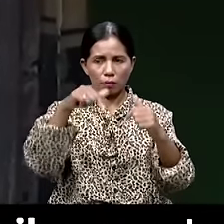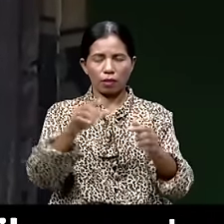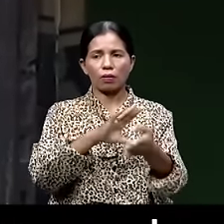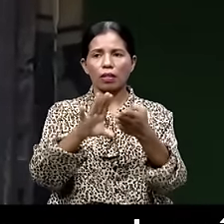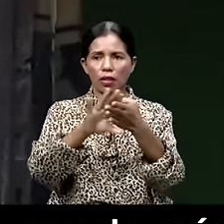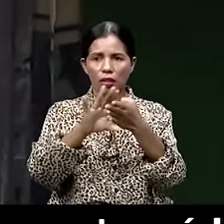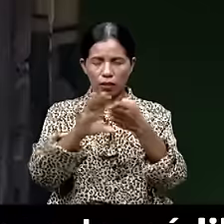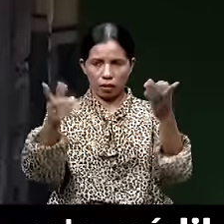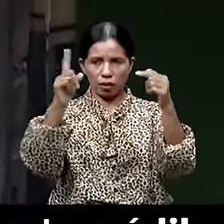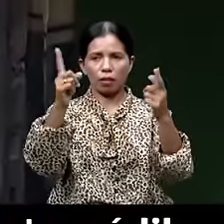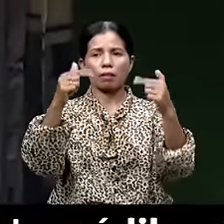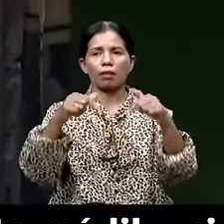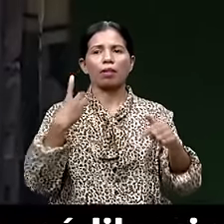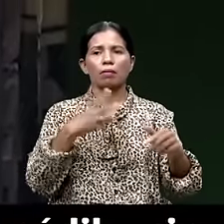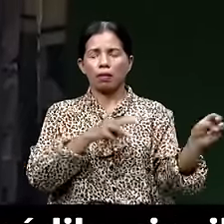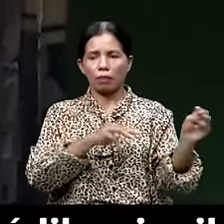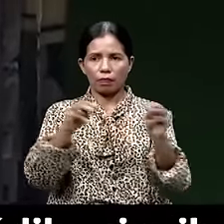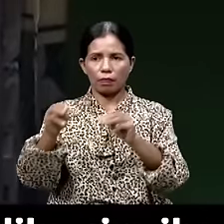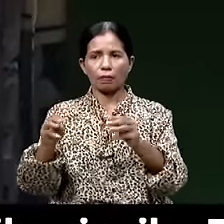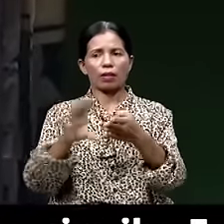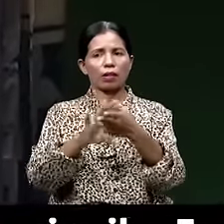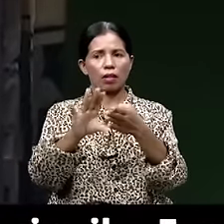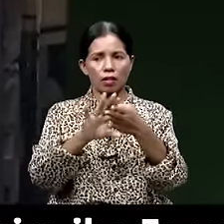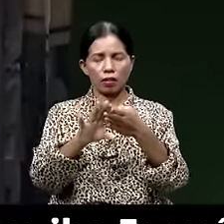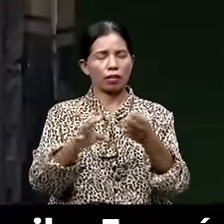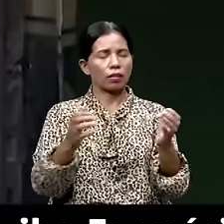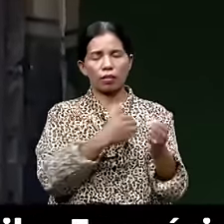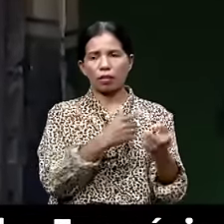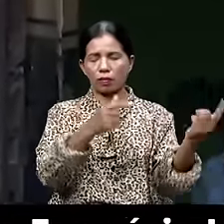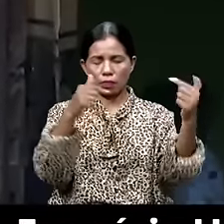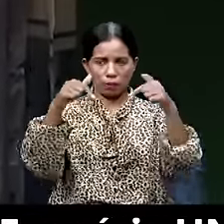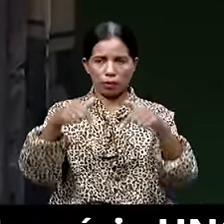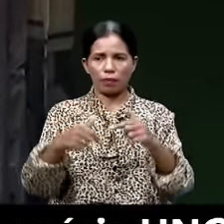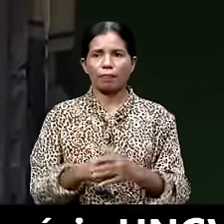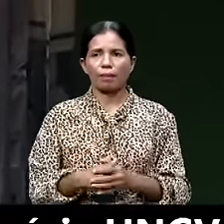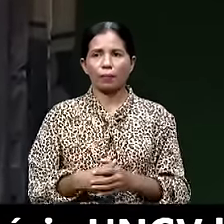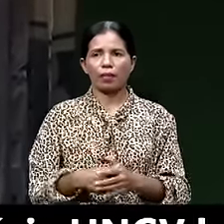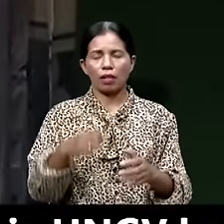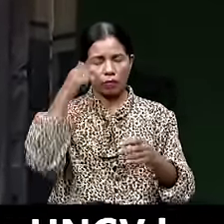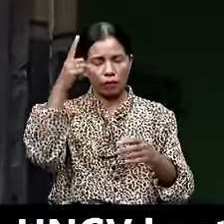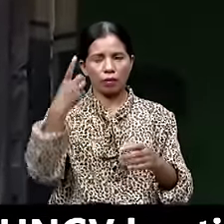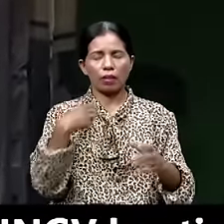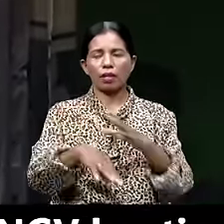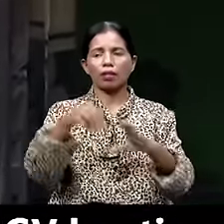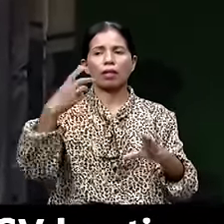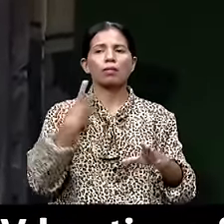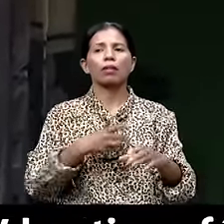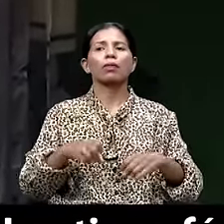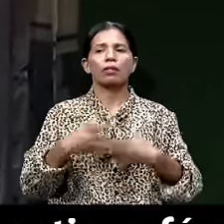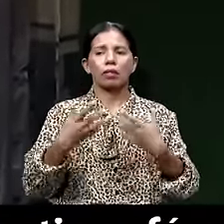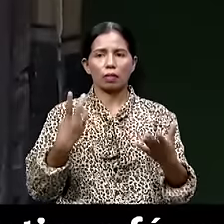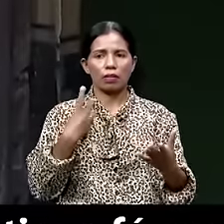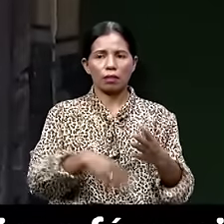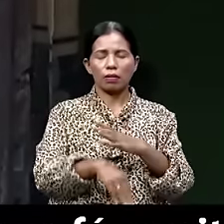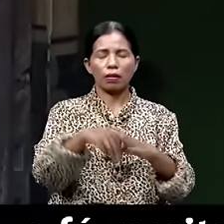notifikasaun mai ma ami bele bokana agora karta notifikasaun bas la mai pues ami de repente ta tme sa yamni anu sa ami sa yo